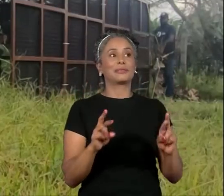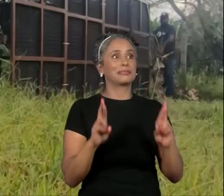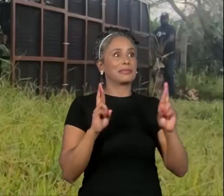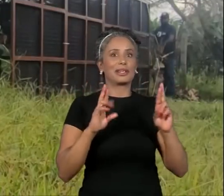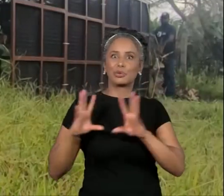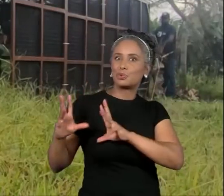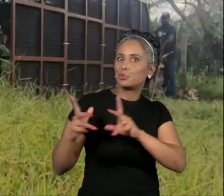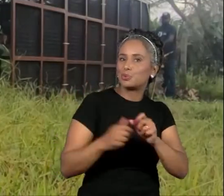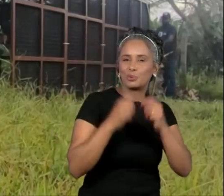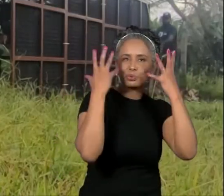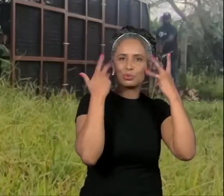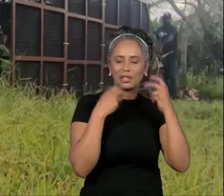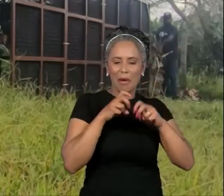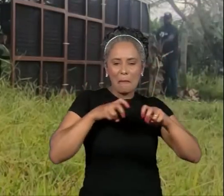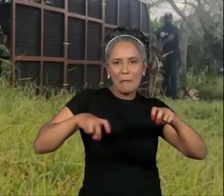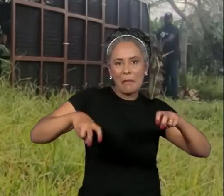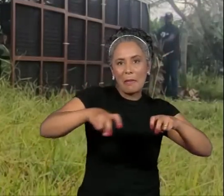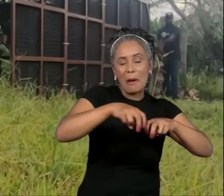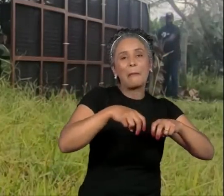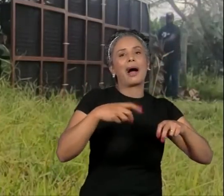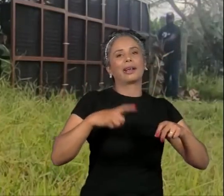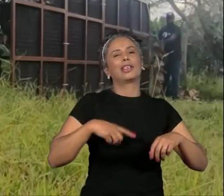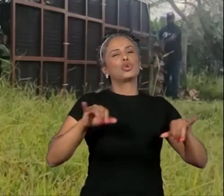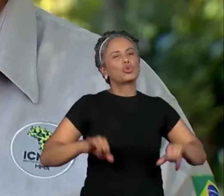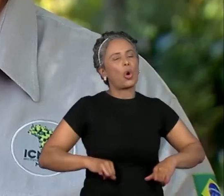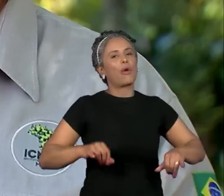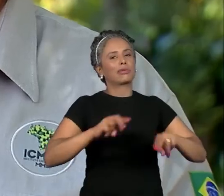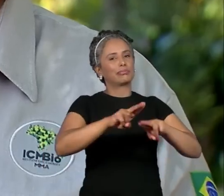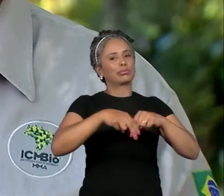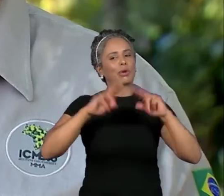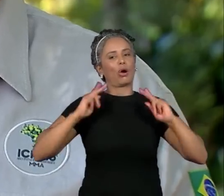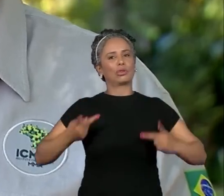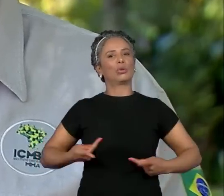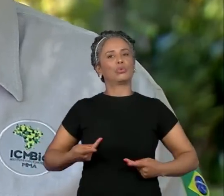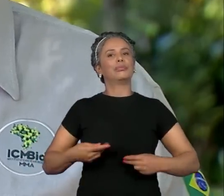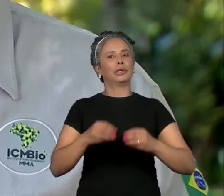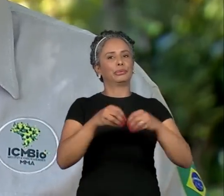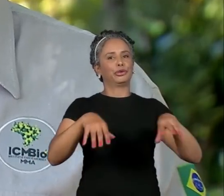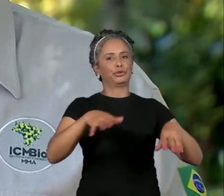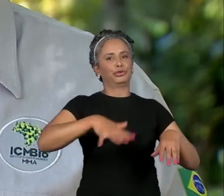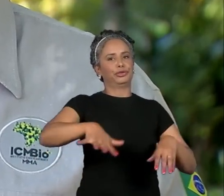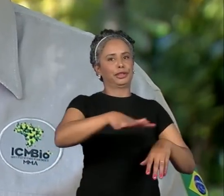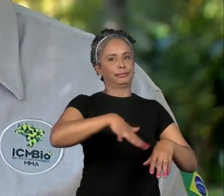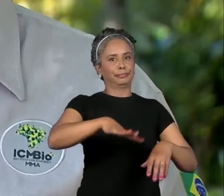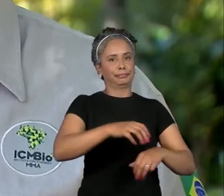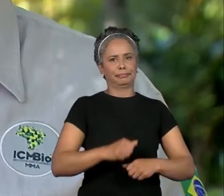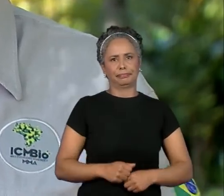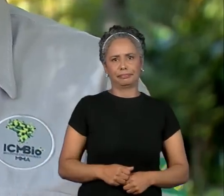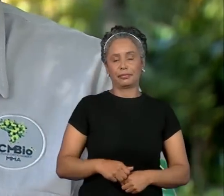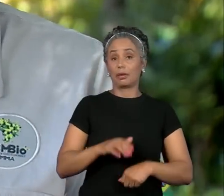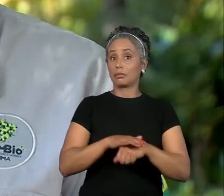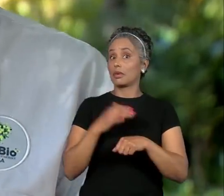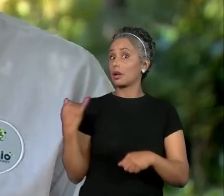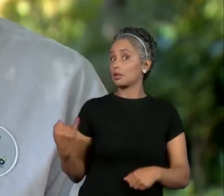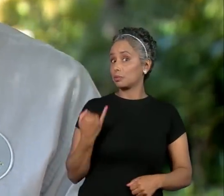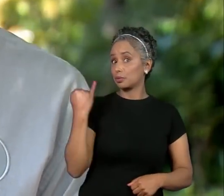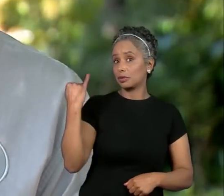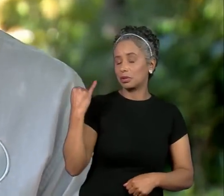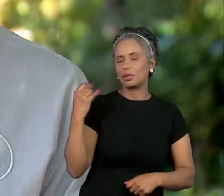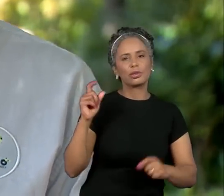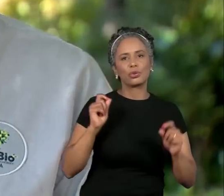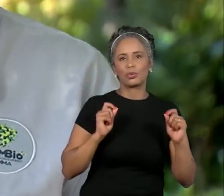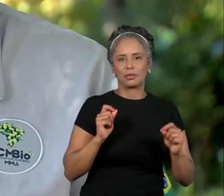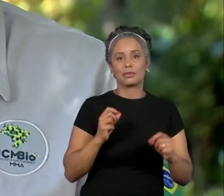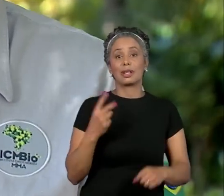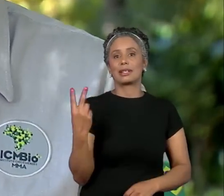animais que sofrem com as ações humanas. A abertura do portão é muito simbólica, porque você está dando uma segunda